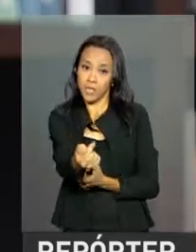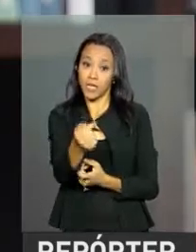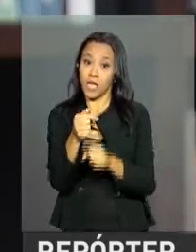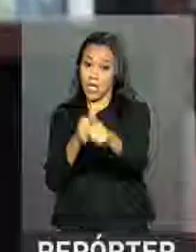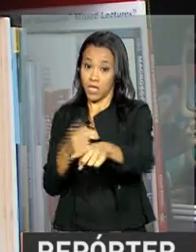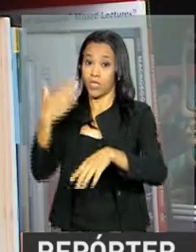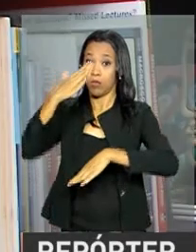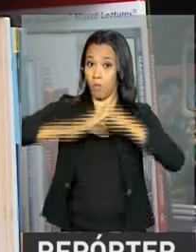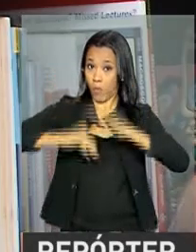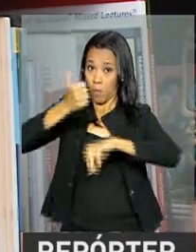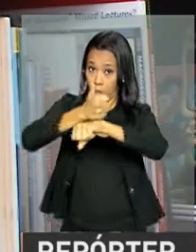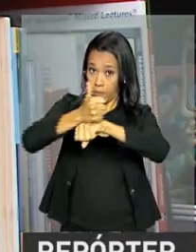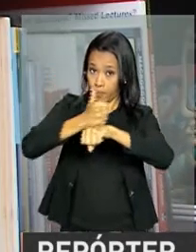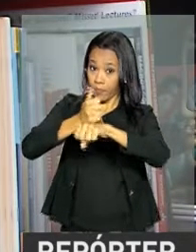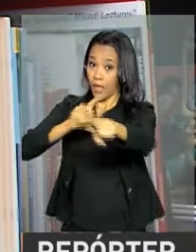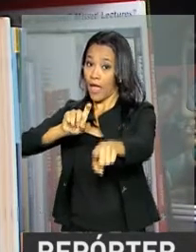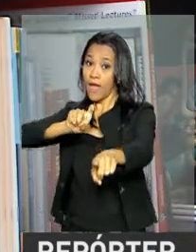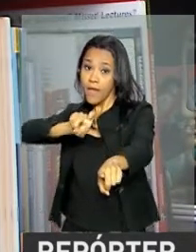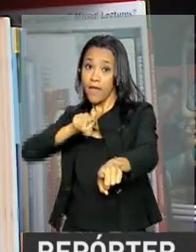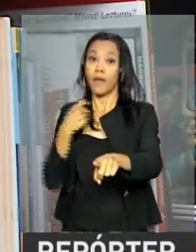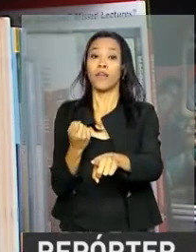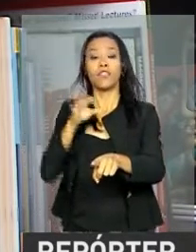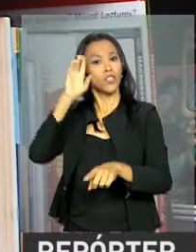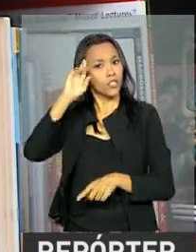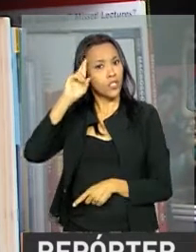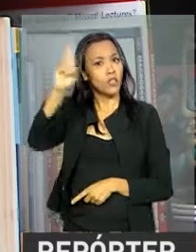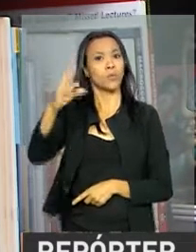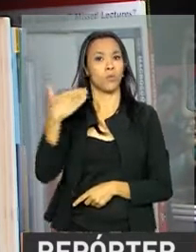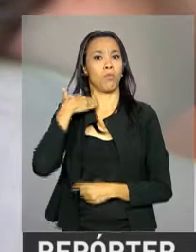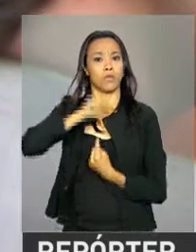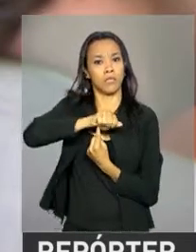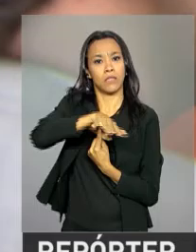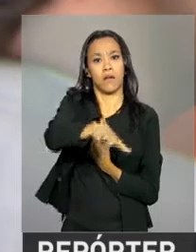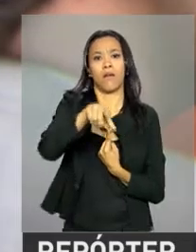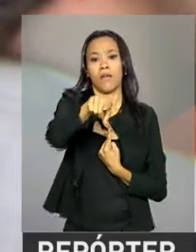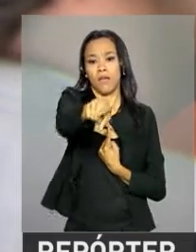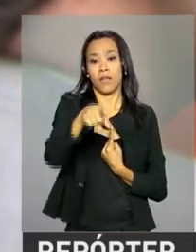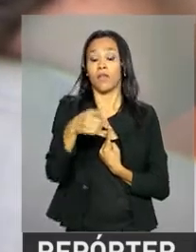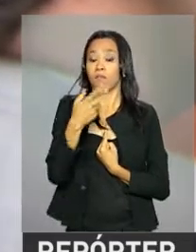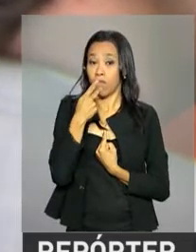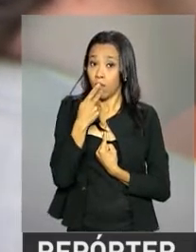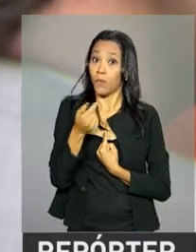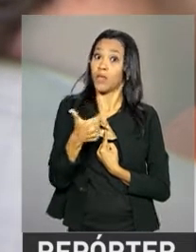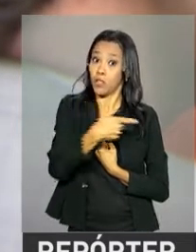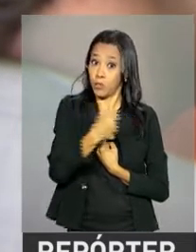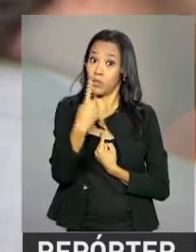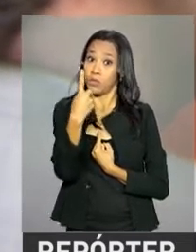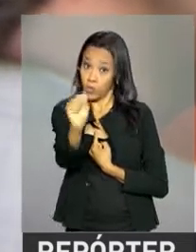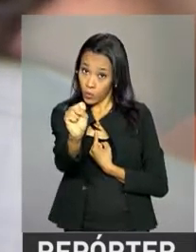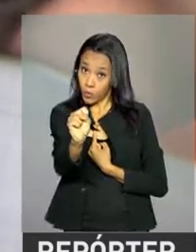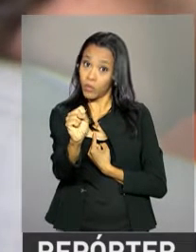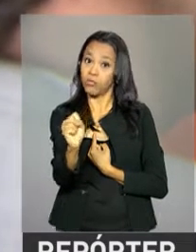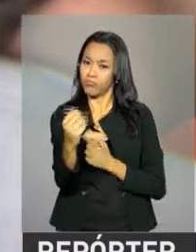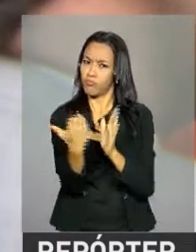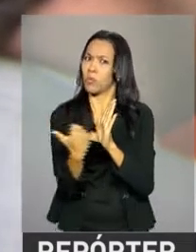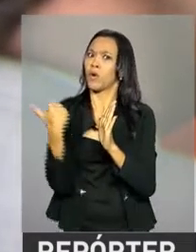diretor do banco central a previsão do banco mundial está correta e 2018 deve apresentar um crescimento